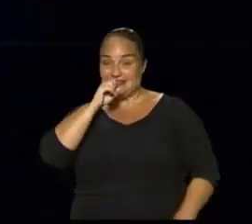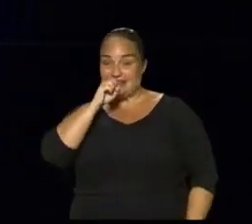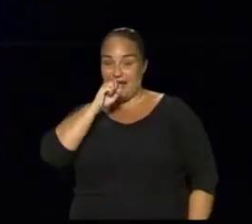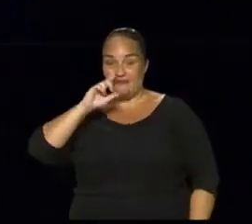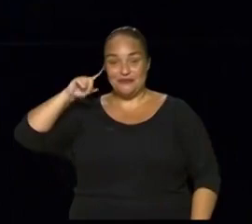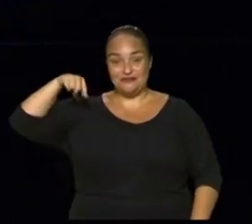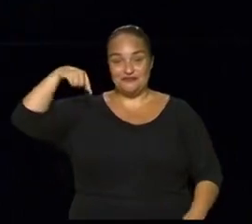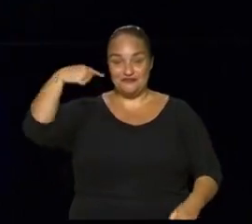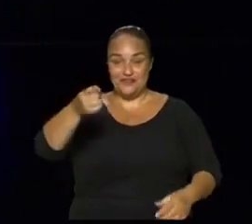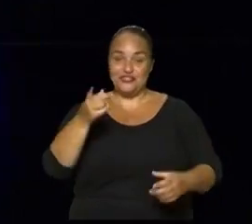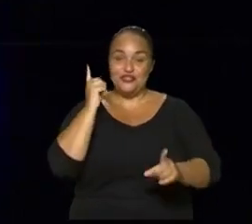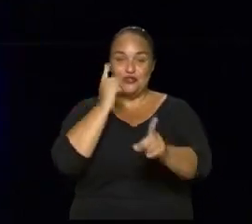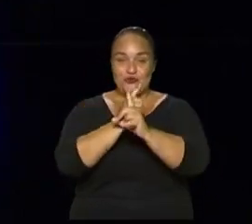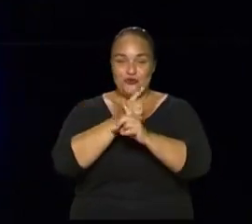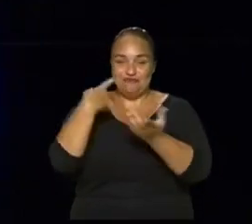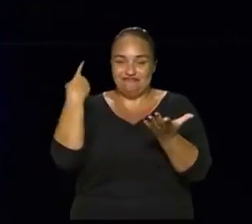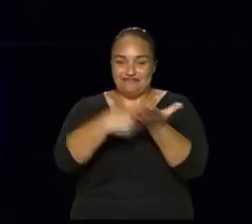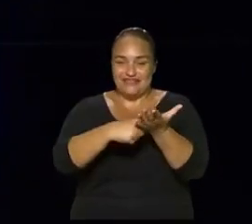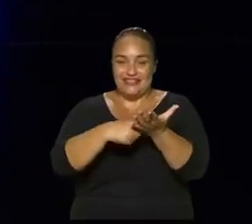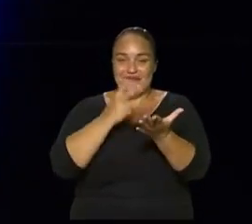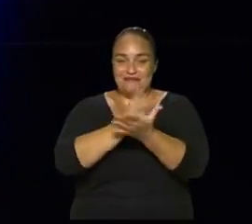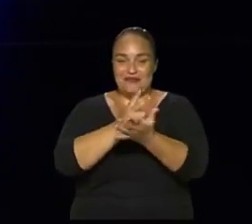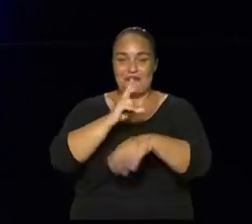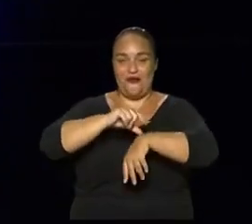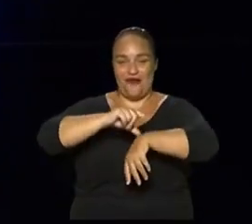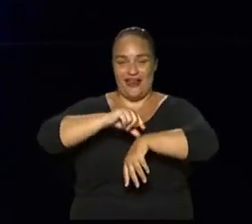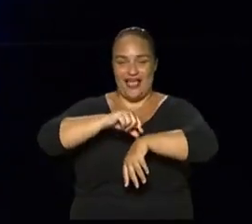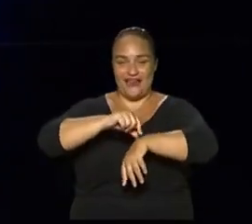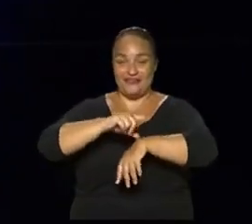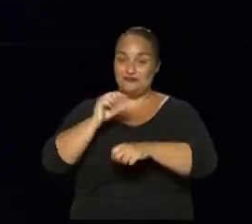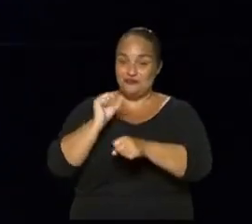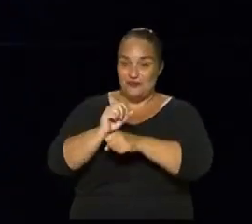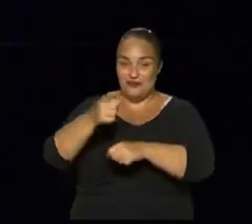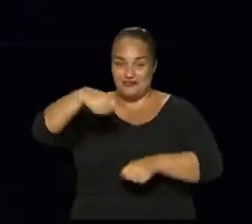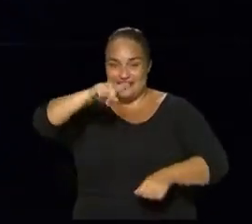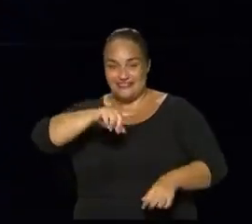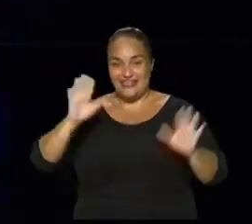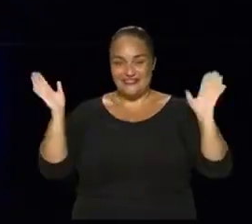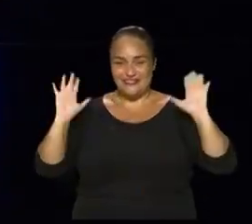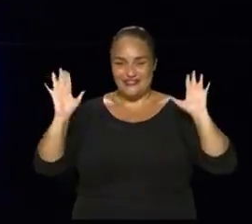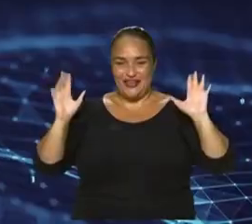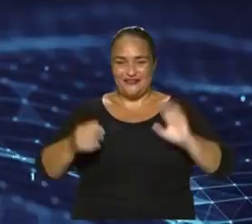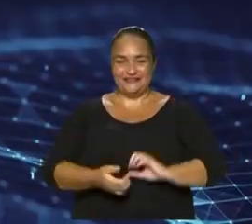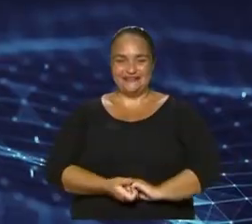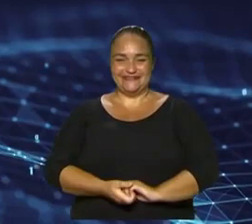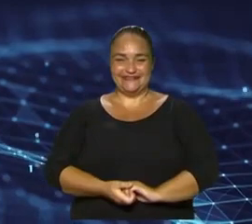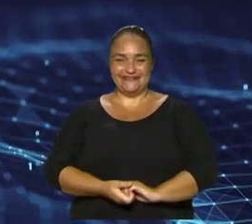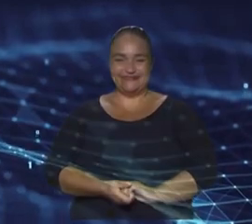a gente tem um encontro marcado no mesmo horário, hein? Eu espero você. Tchau, tchau.